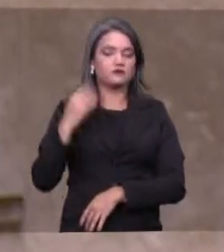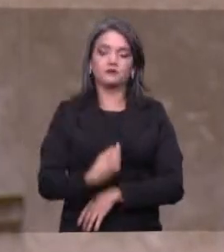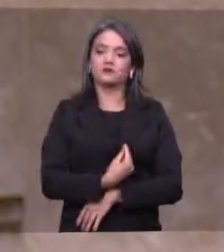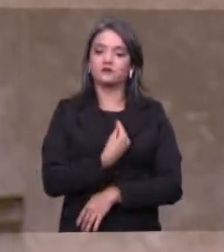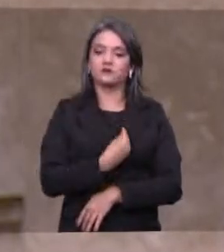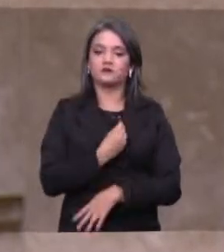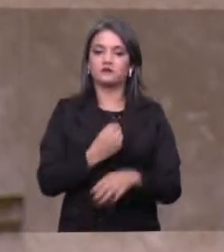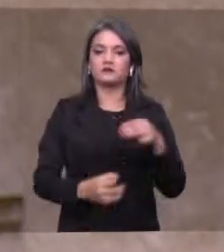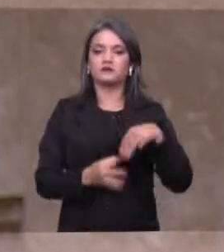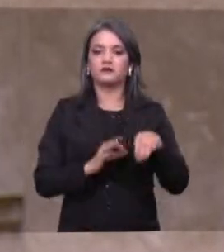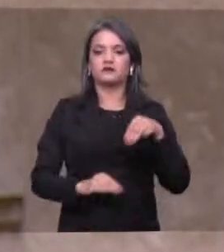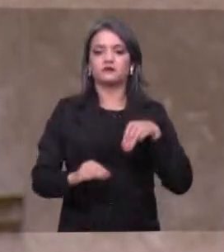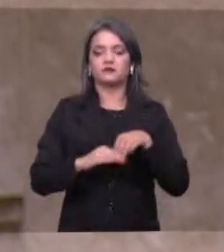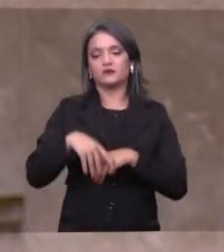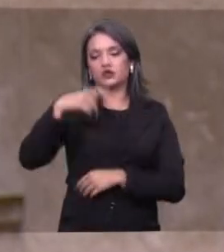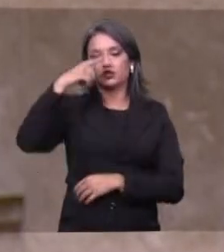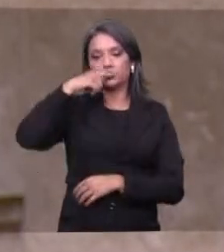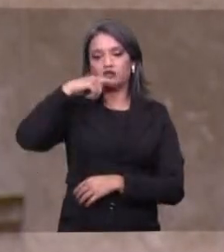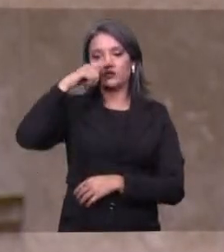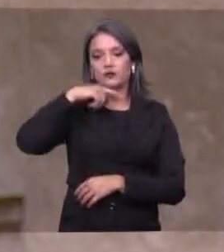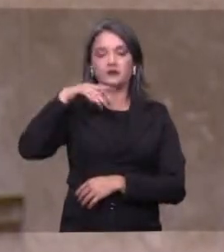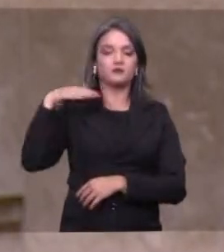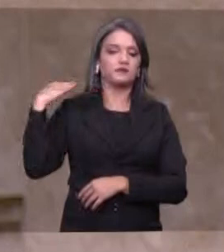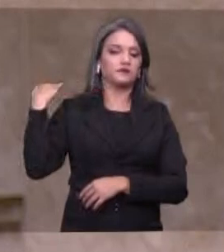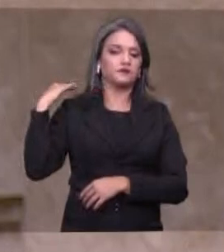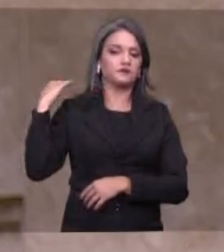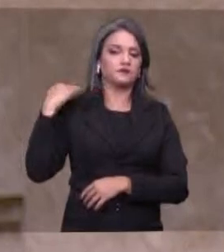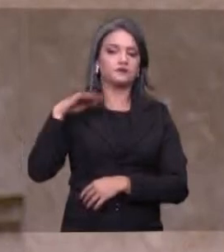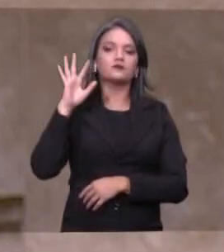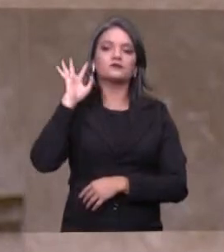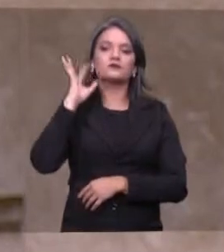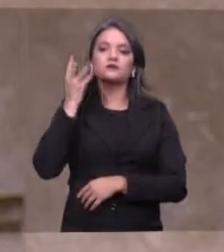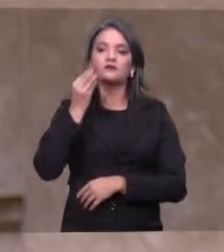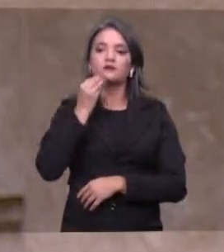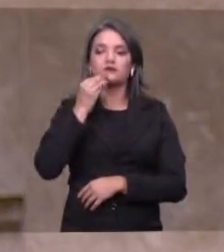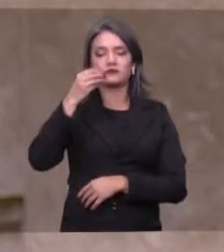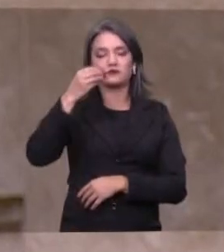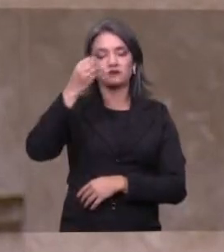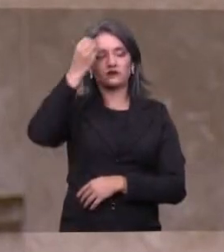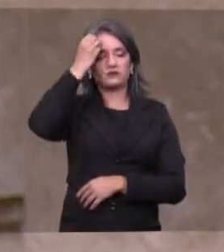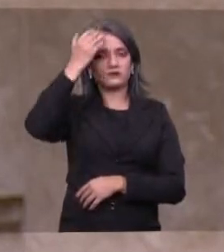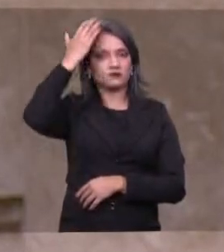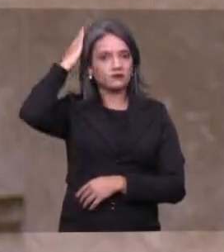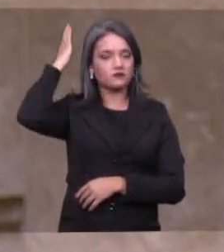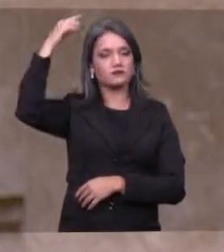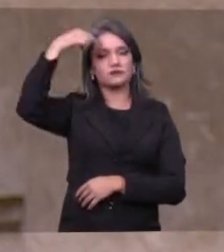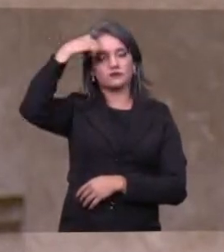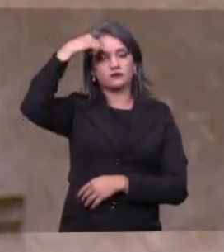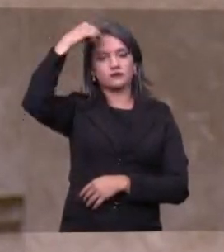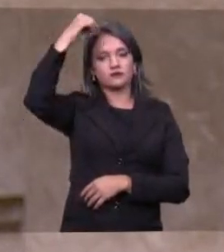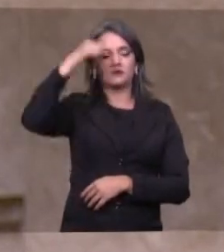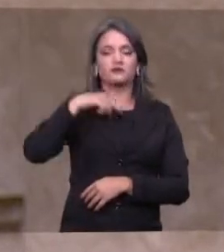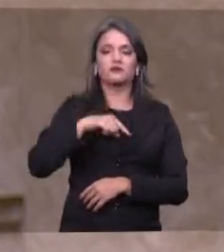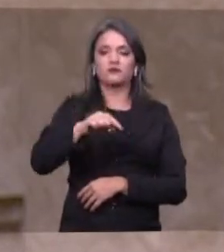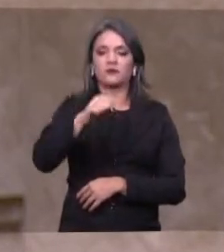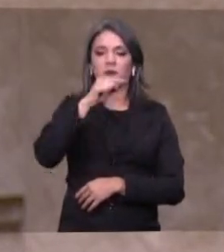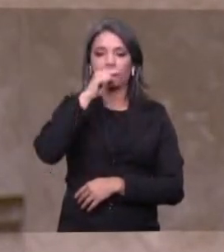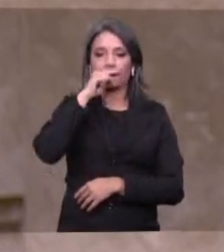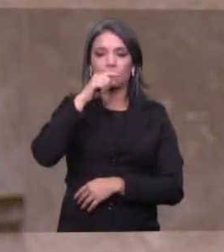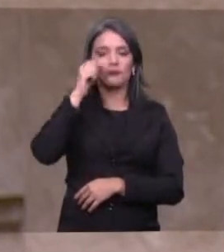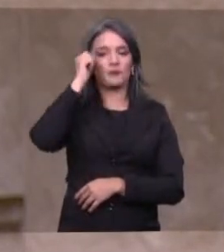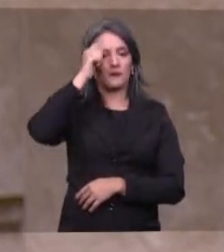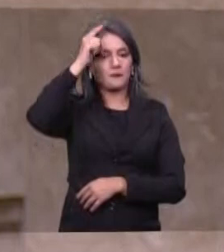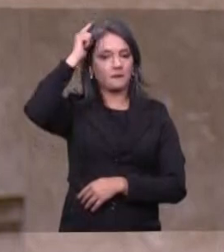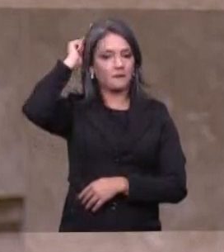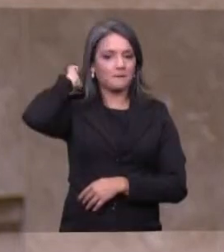senhores ministros Gilmar Mendes, Carmen Lúcia, Dias Toffoli, Luiz Fux, Roberto Barroso, Edson Fachin, Alexandre